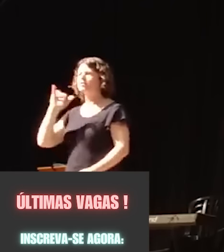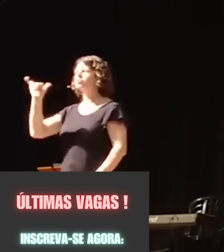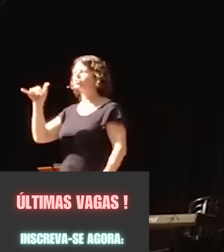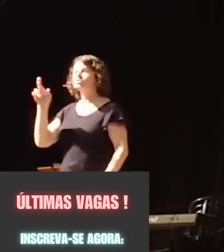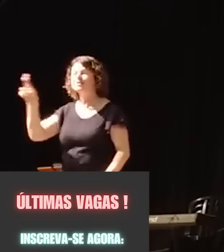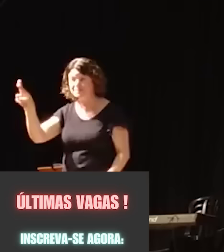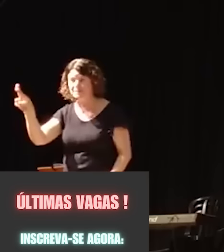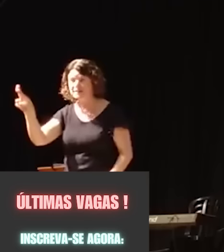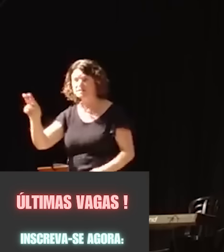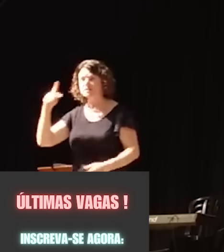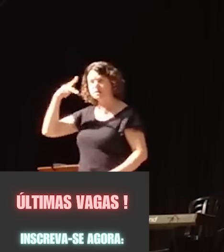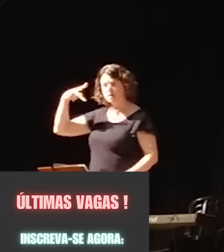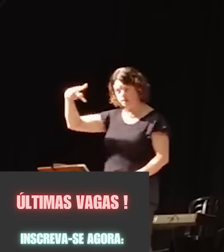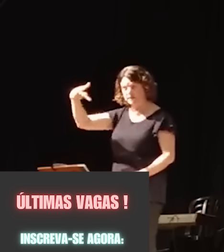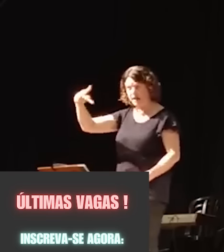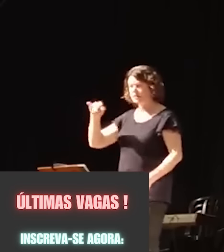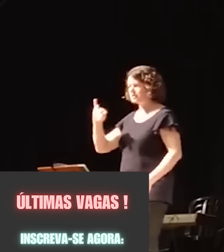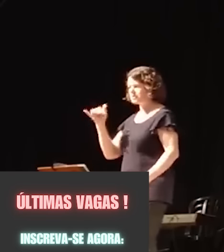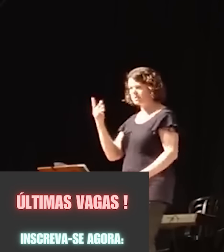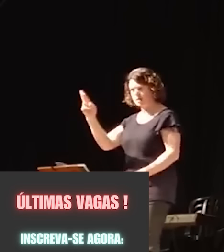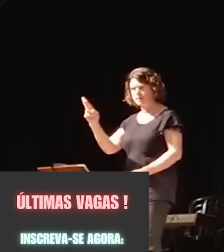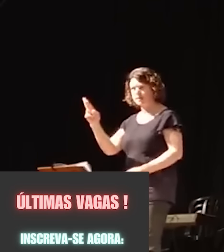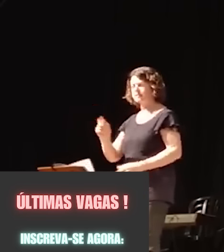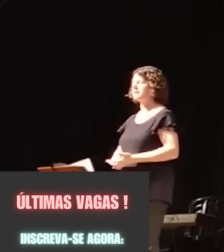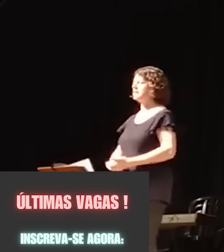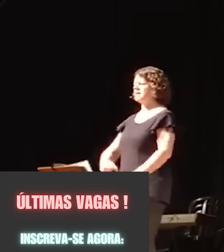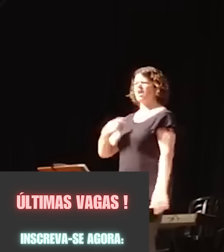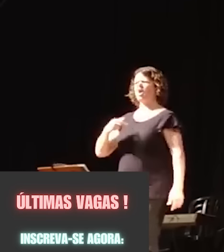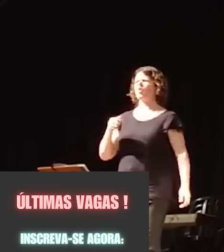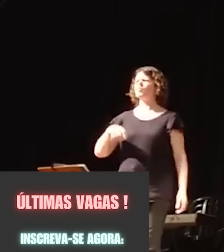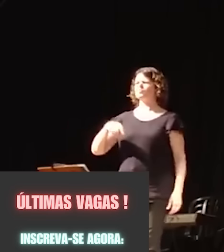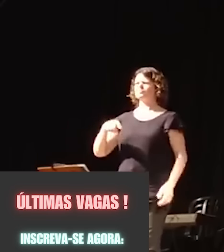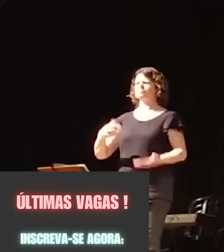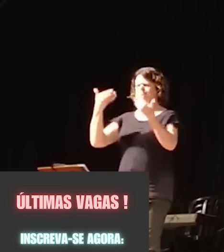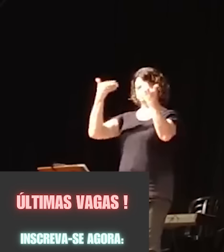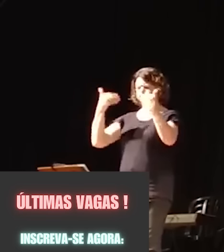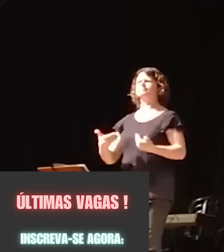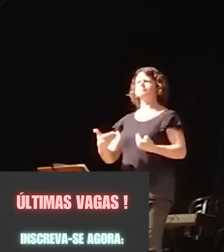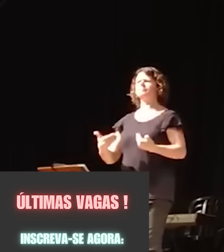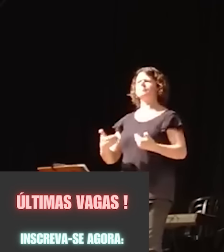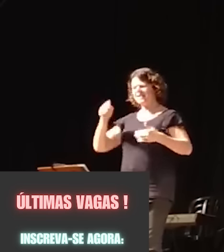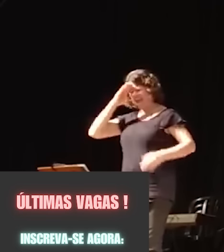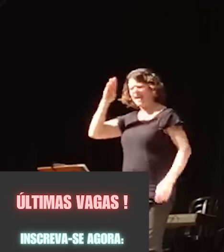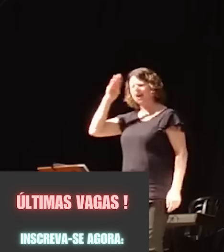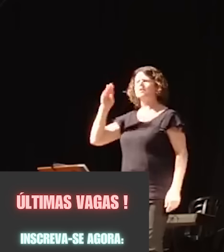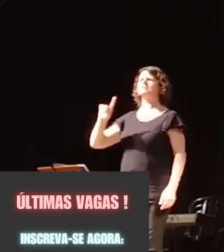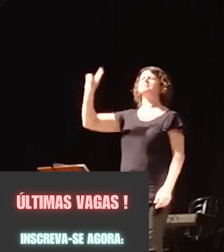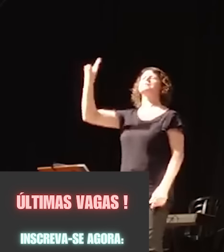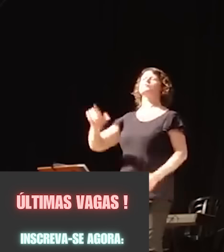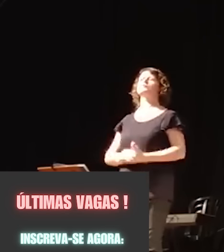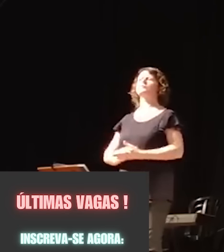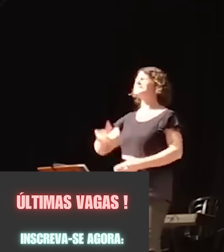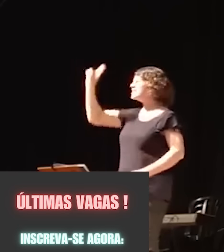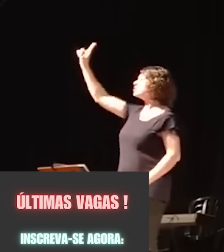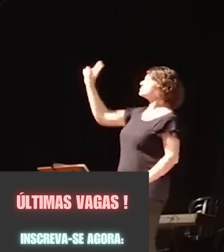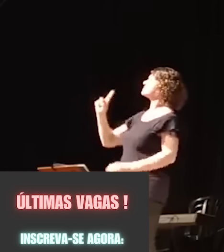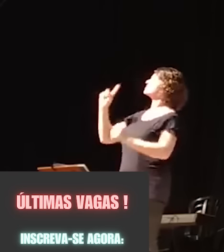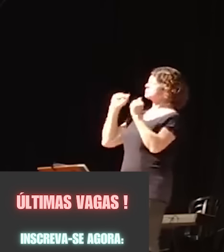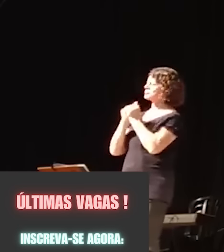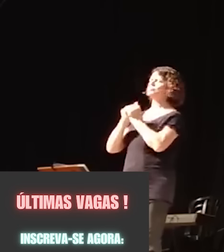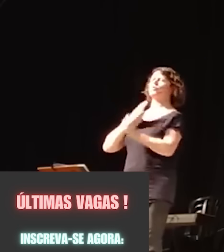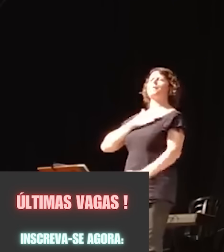sou filho de Deus e o senhor é comigo como um guerreiro valente Deus ele não tá no